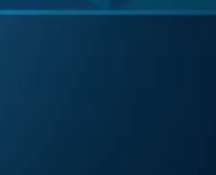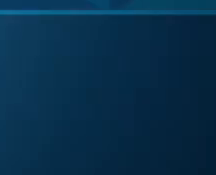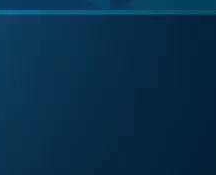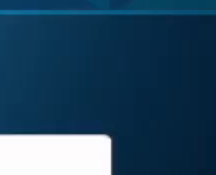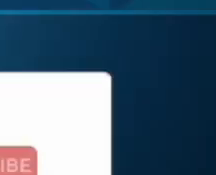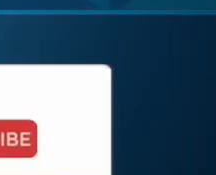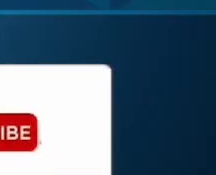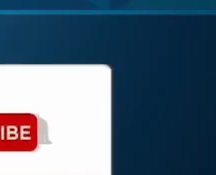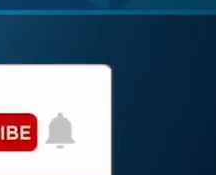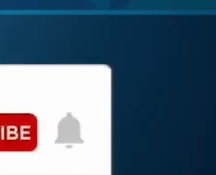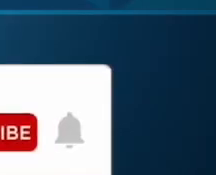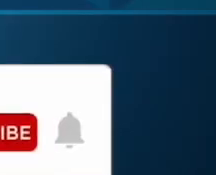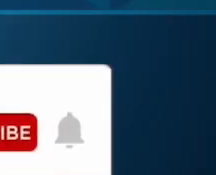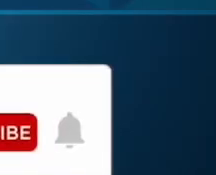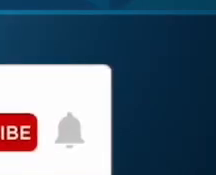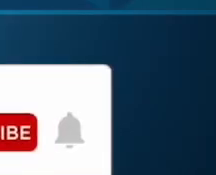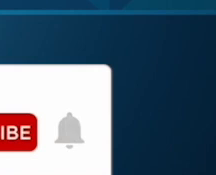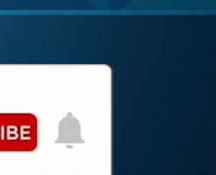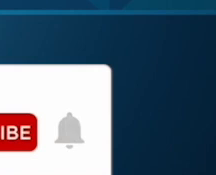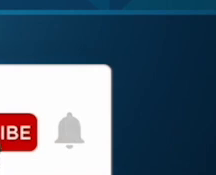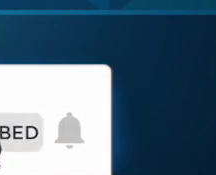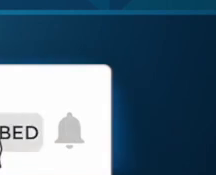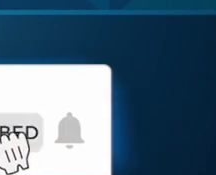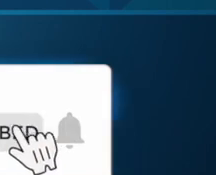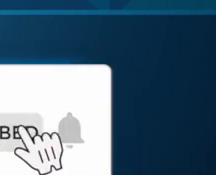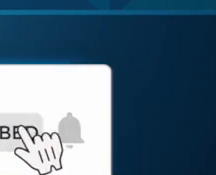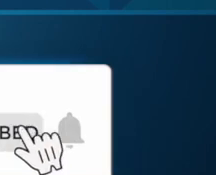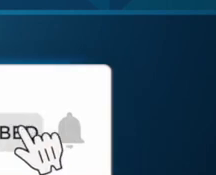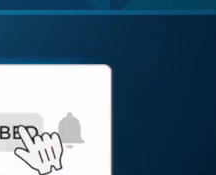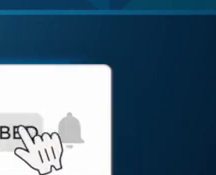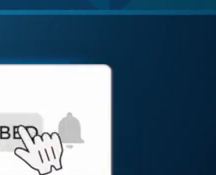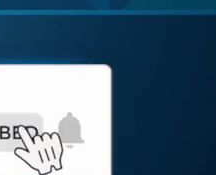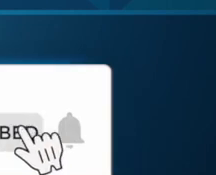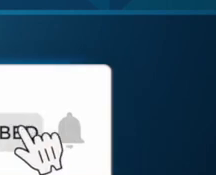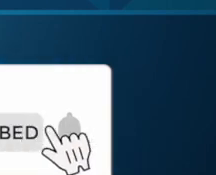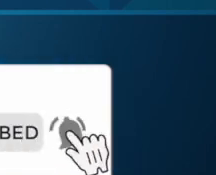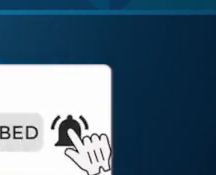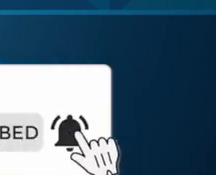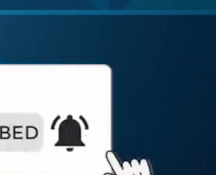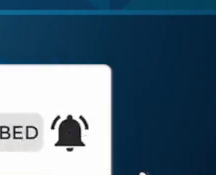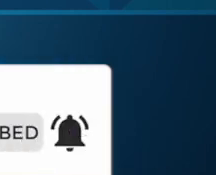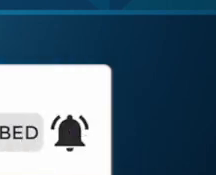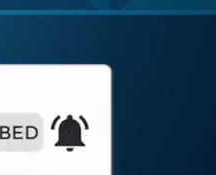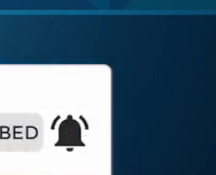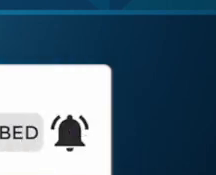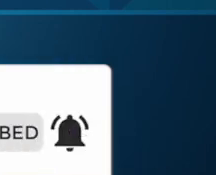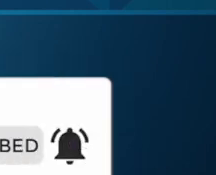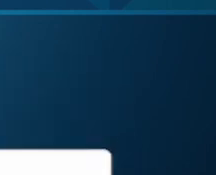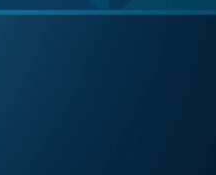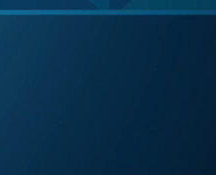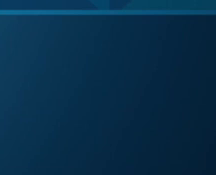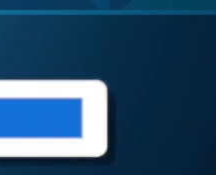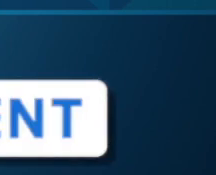informação factuais não atuais, que te haluha inscreva e ha canal RTTL, hanehang botão